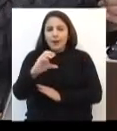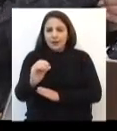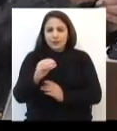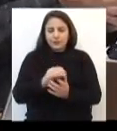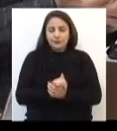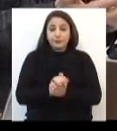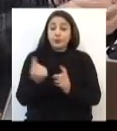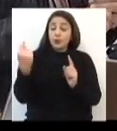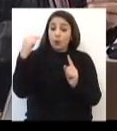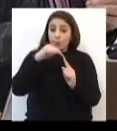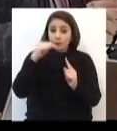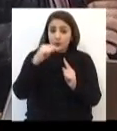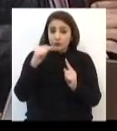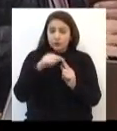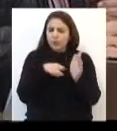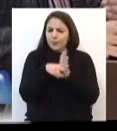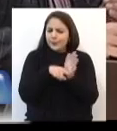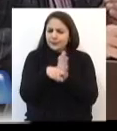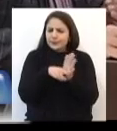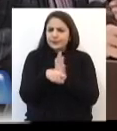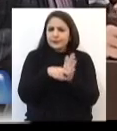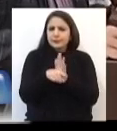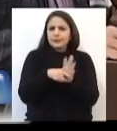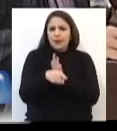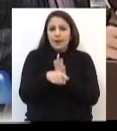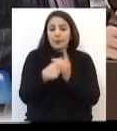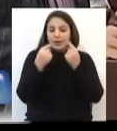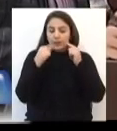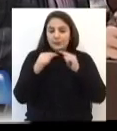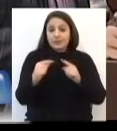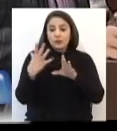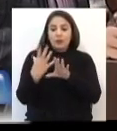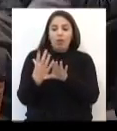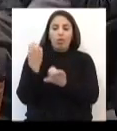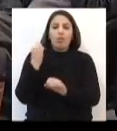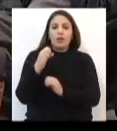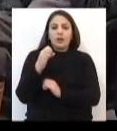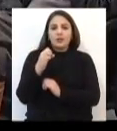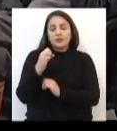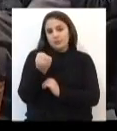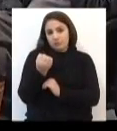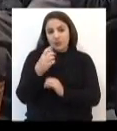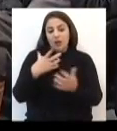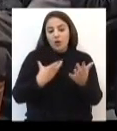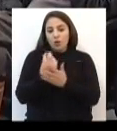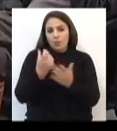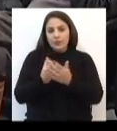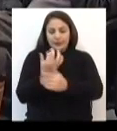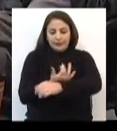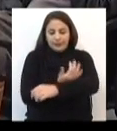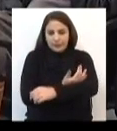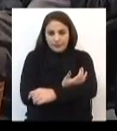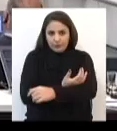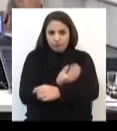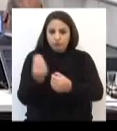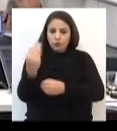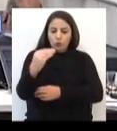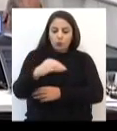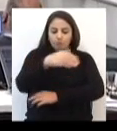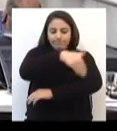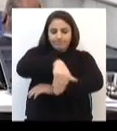O objetivo era de apurar uma denúncia de superfaturamento na compra de grama que foi plantada em avenidas da cidade.